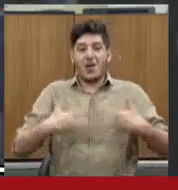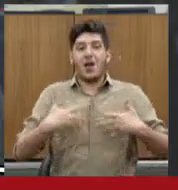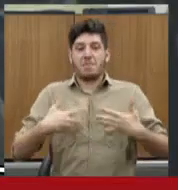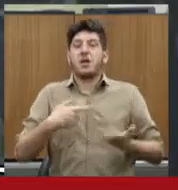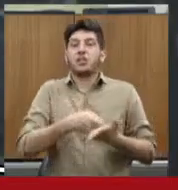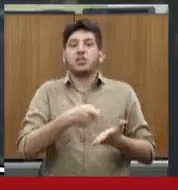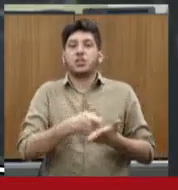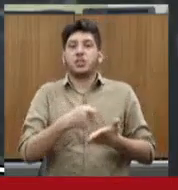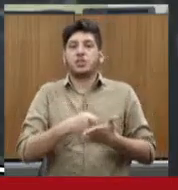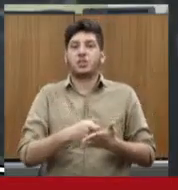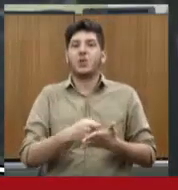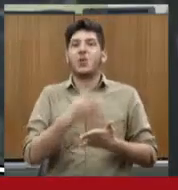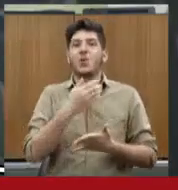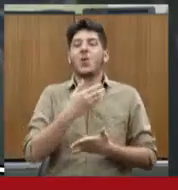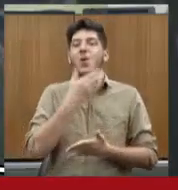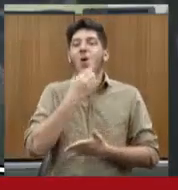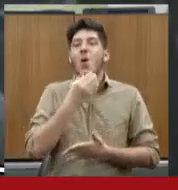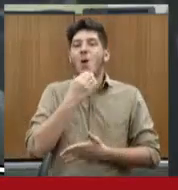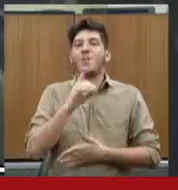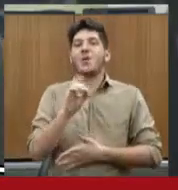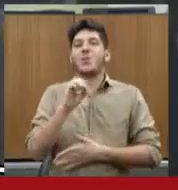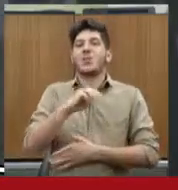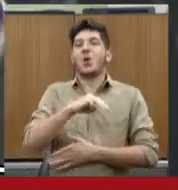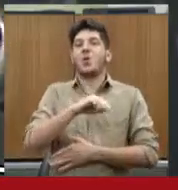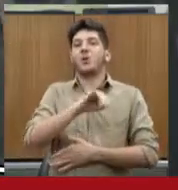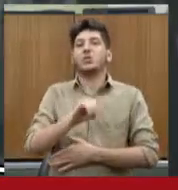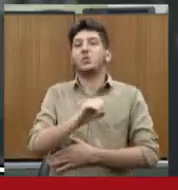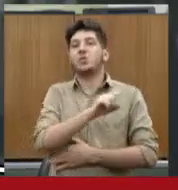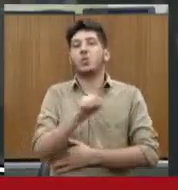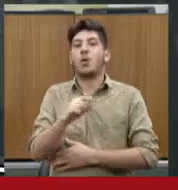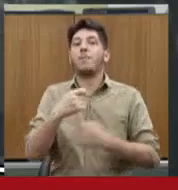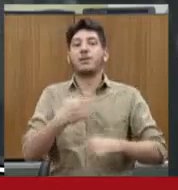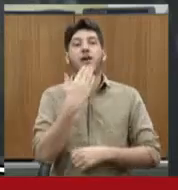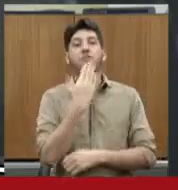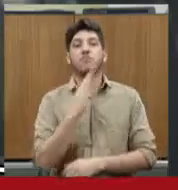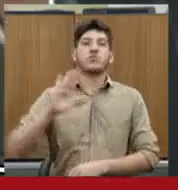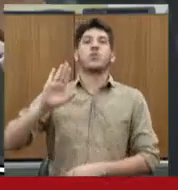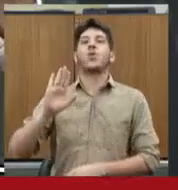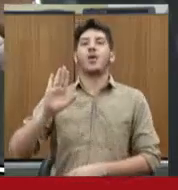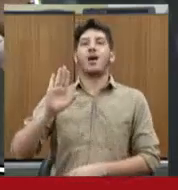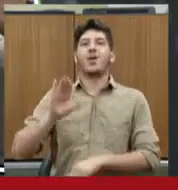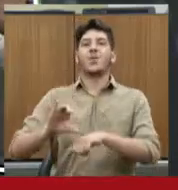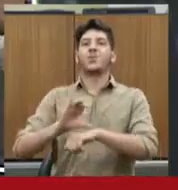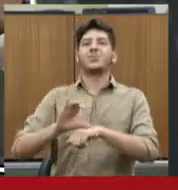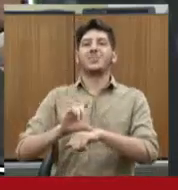a jurar a Constituição que ainda ia ser feita em Lisboa.